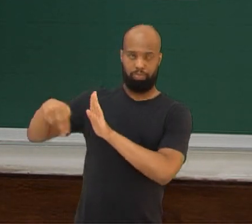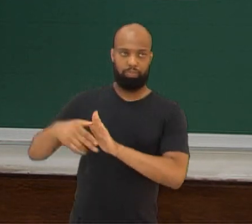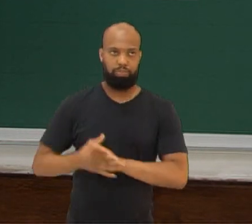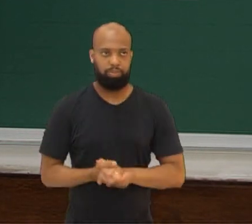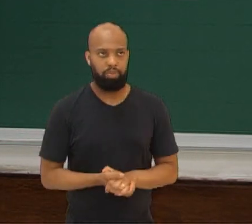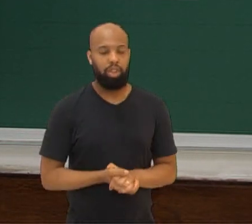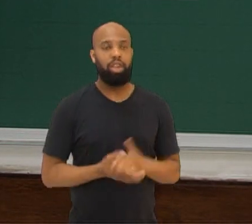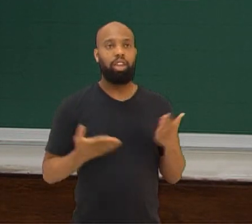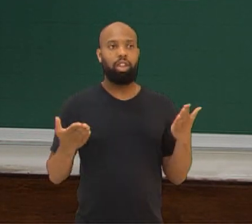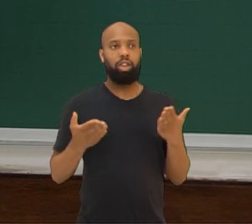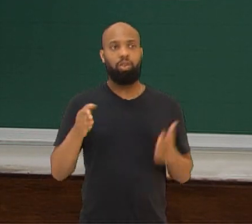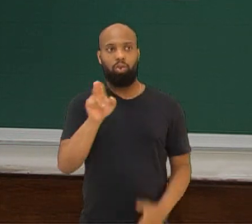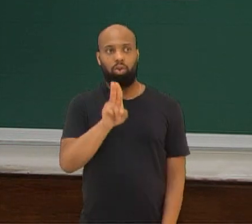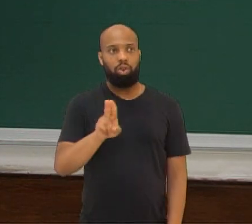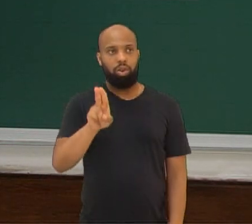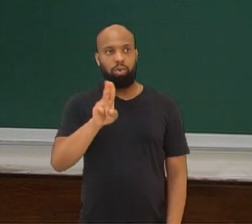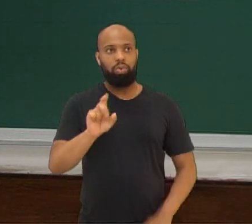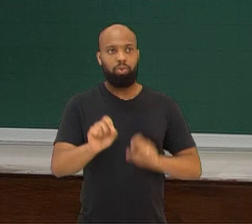Vamos usar